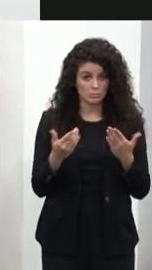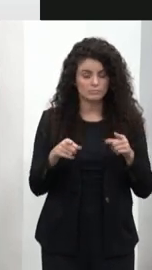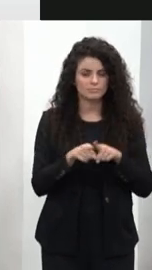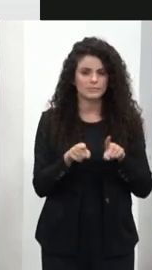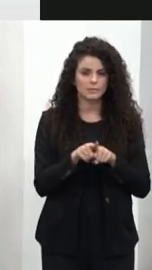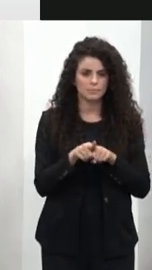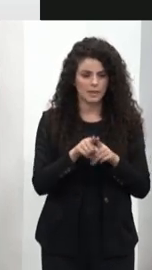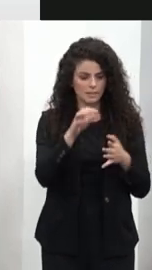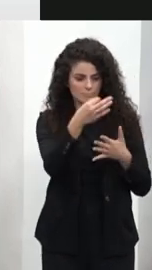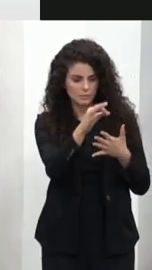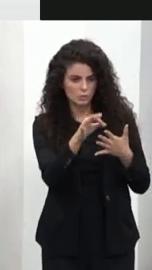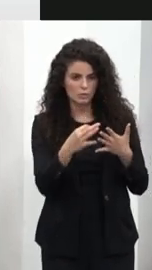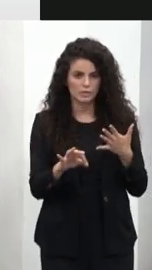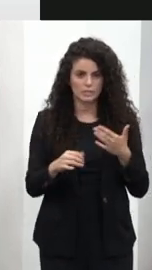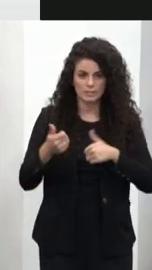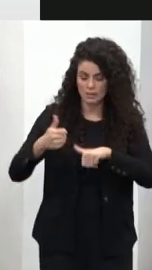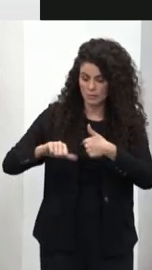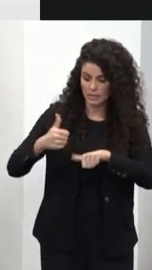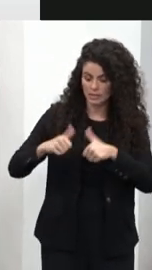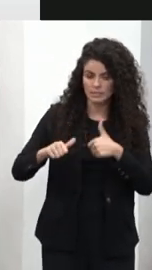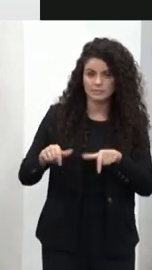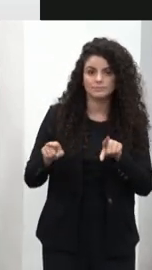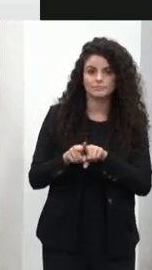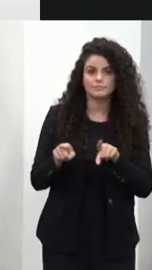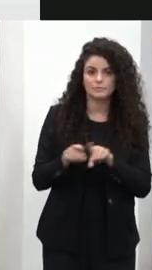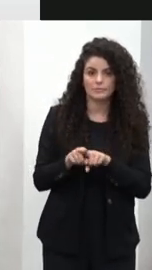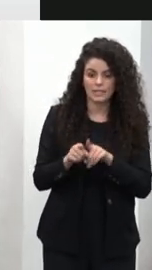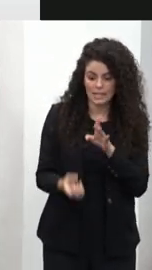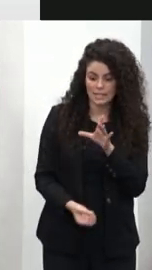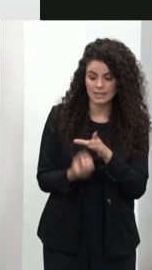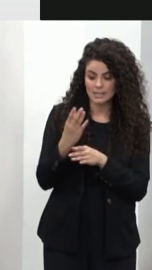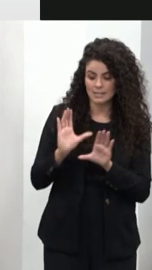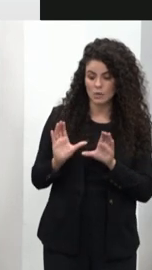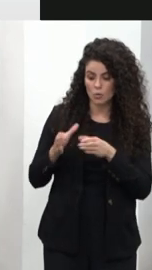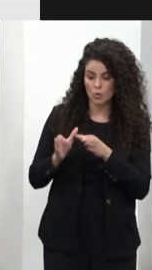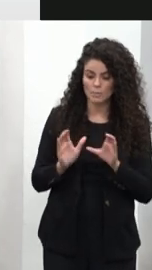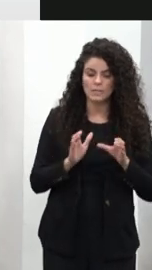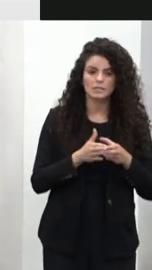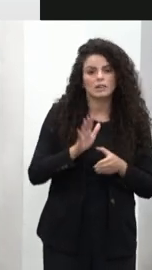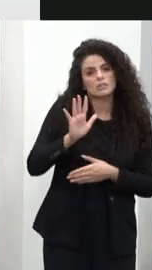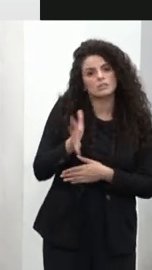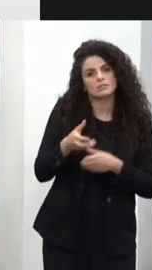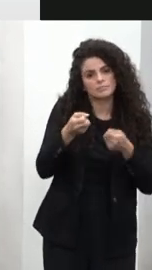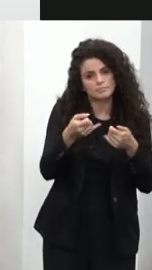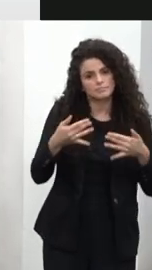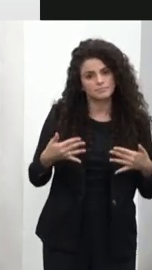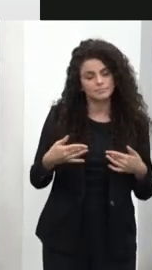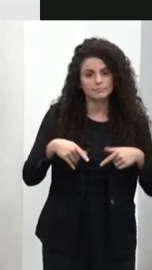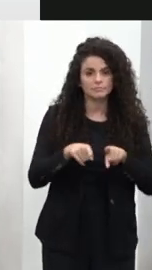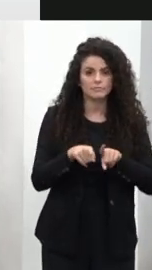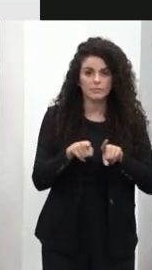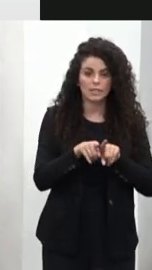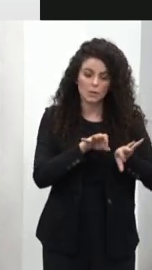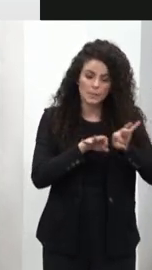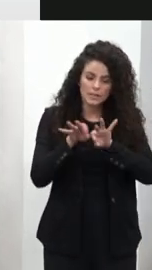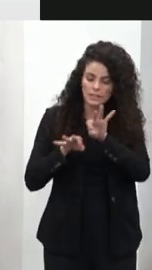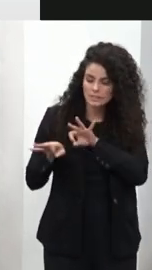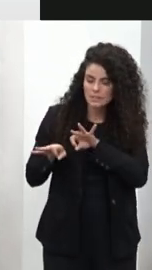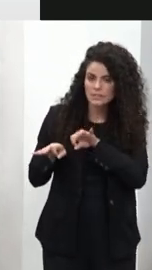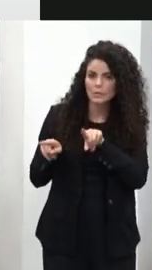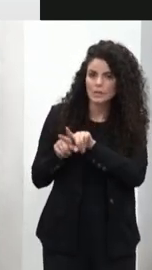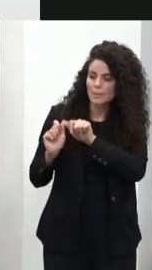da execução a definição de duas comissões aqui também já me referir de operacionalização e acompanhamento